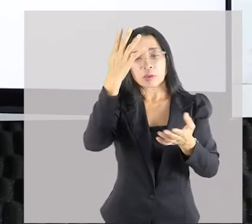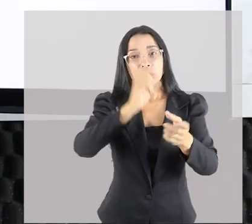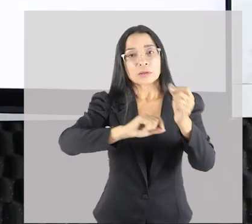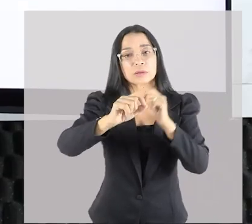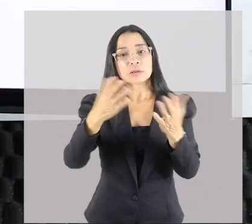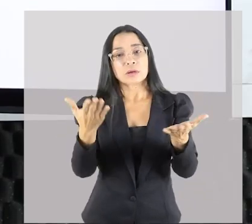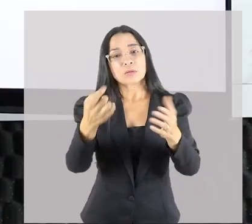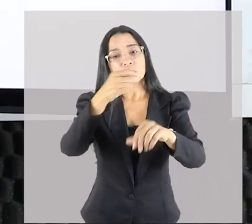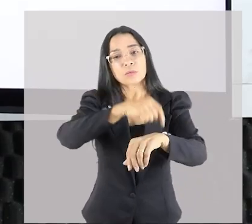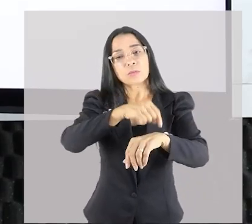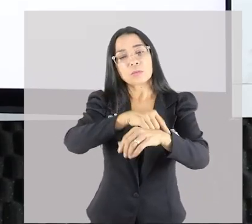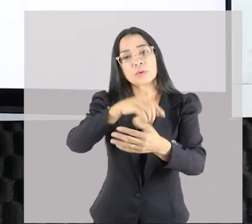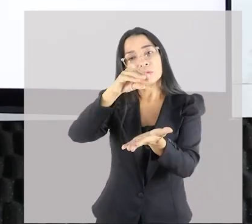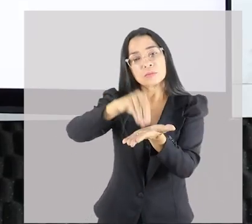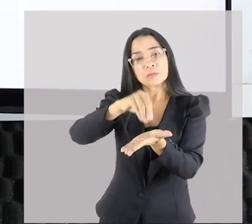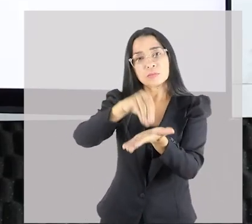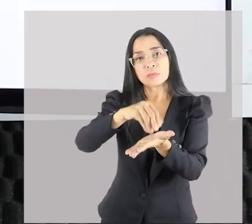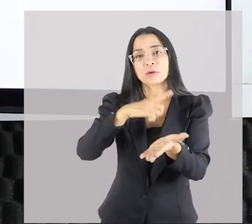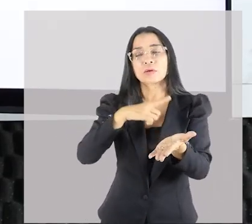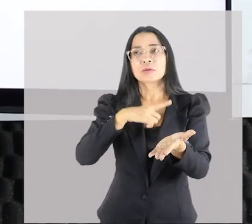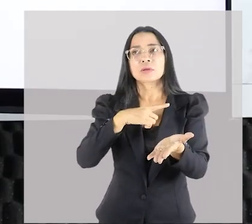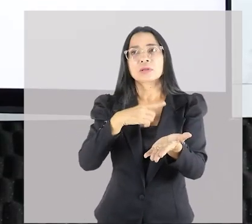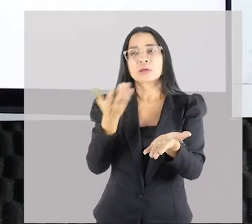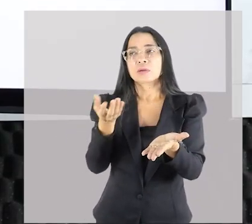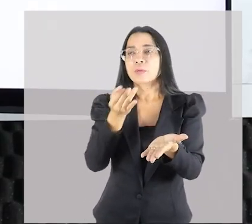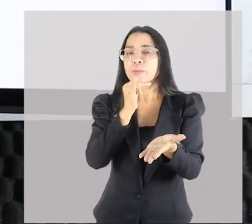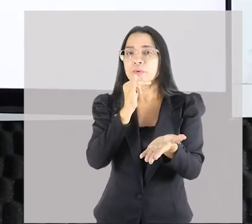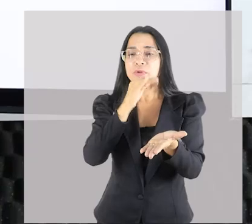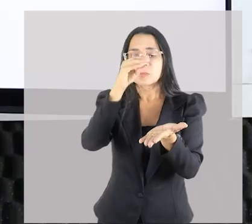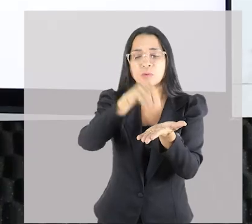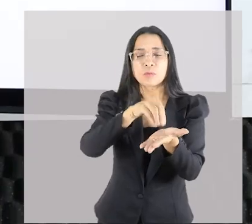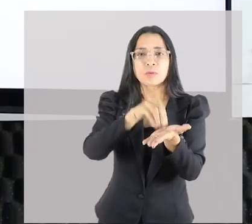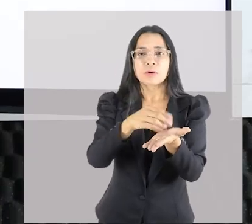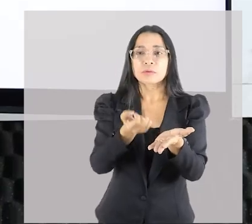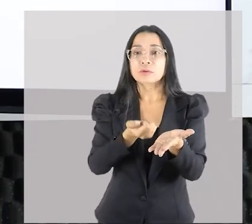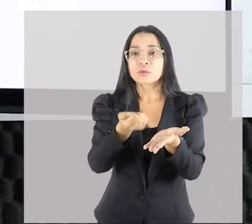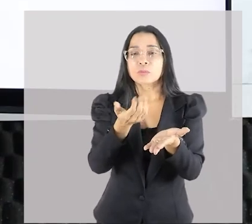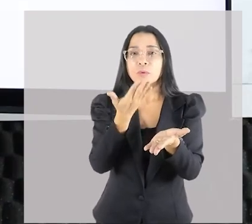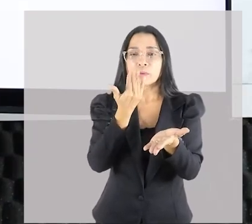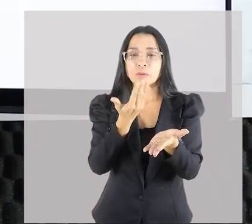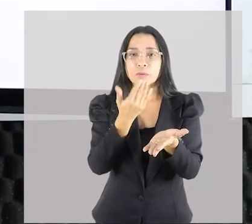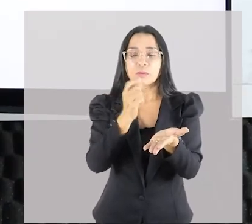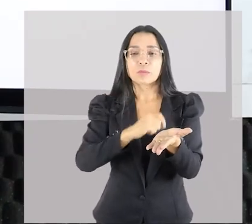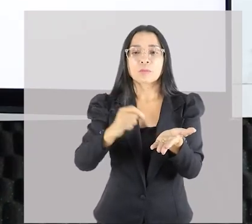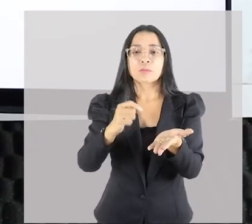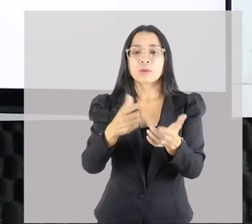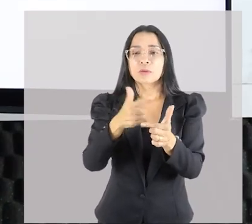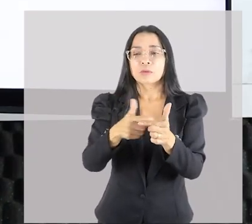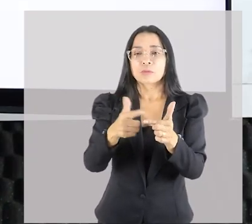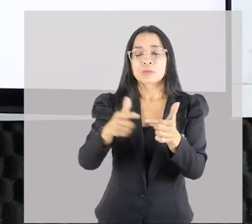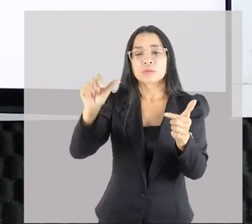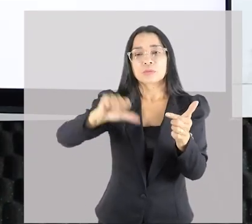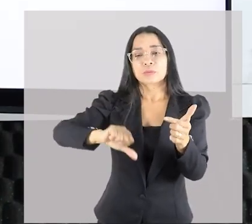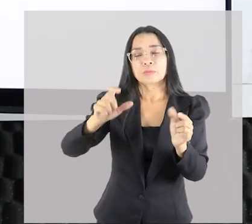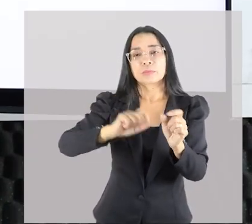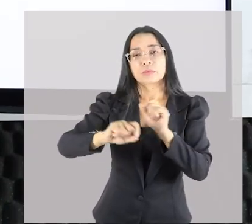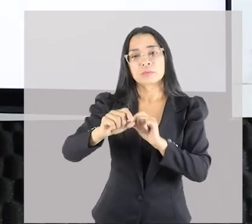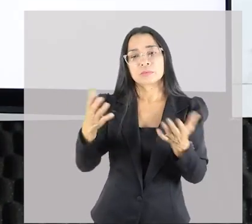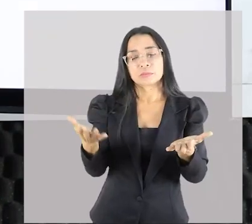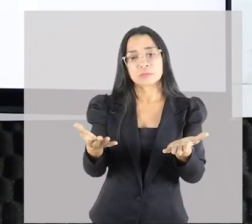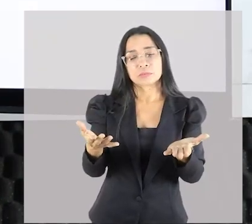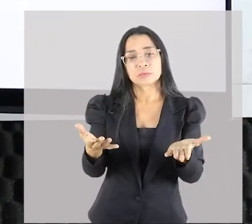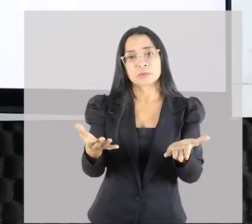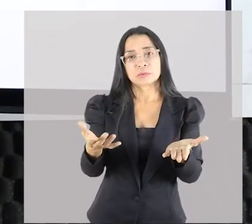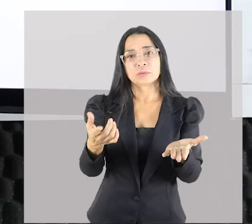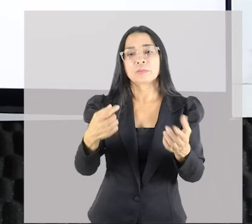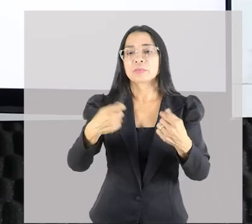de escassez, e aí você tem escassez de moeda, de alimentos, né, as crises que vão ser provocadas nessas cidades, isso tudo